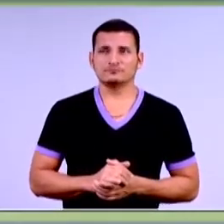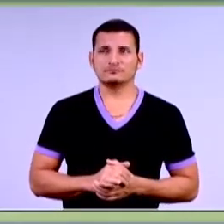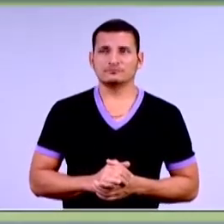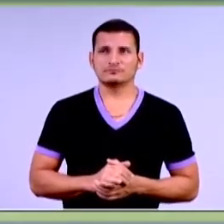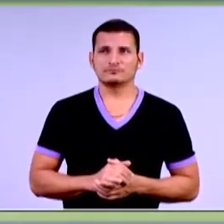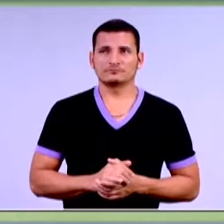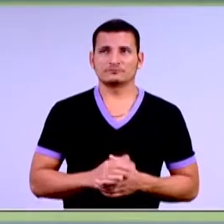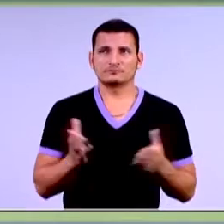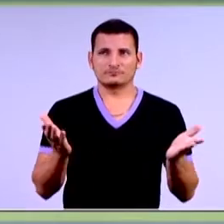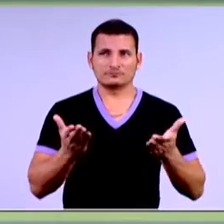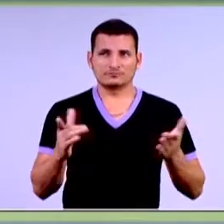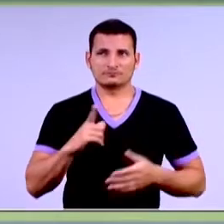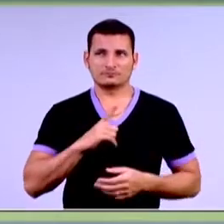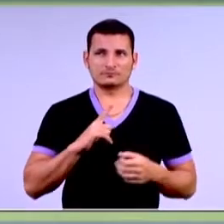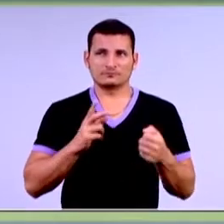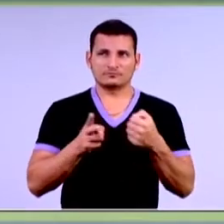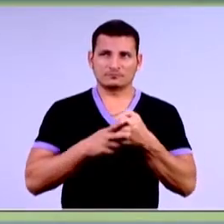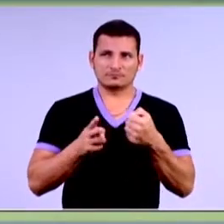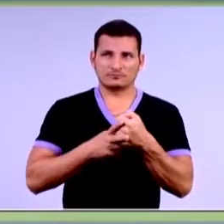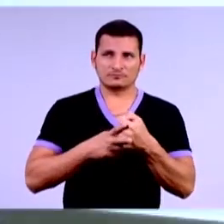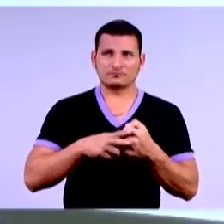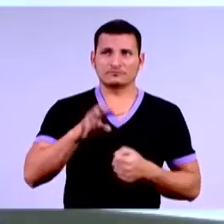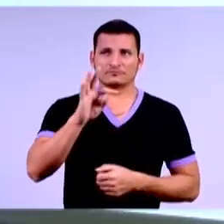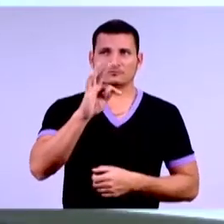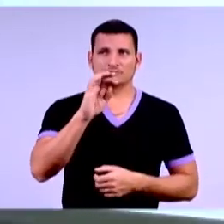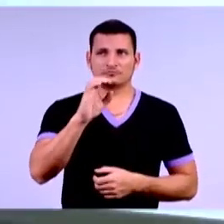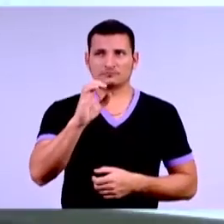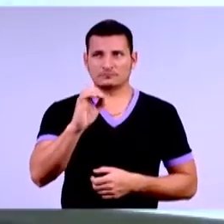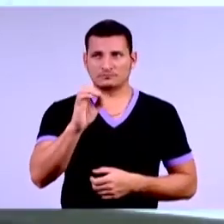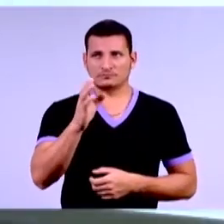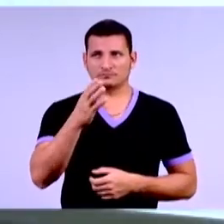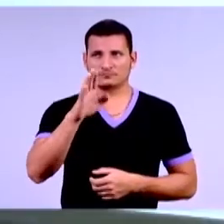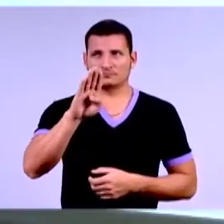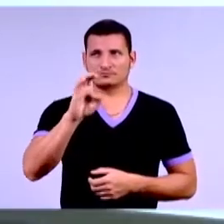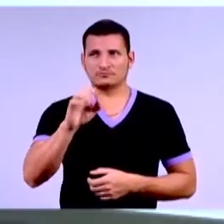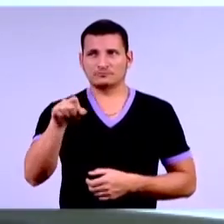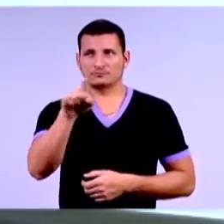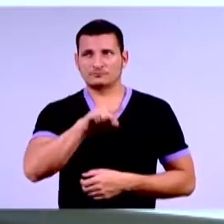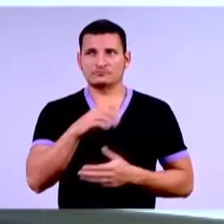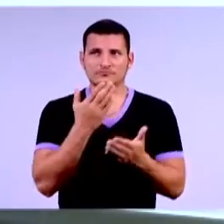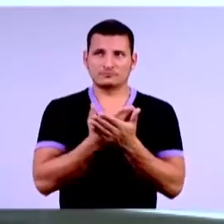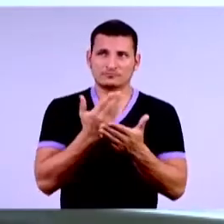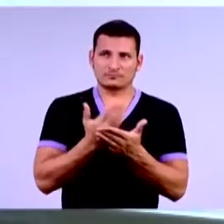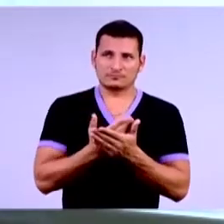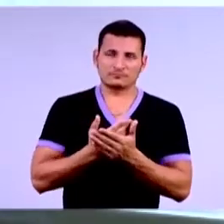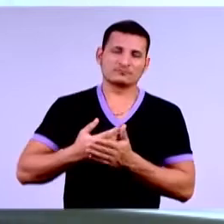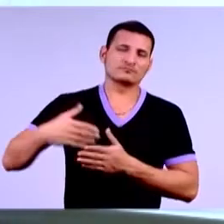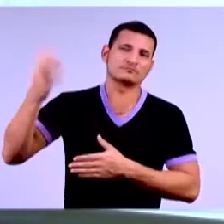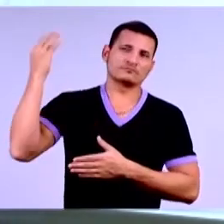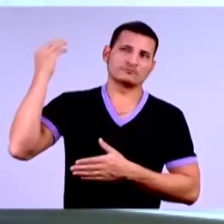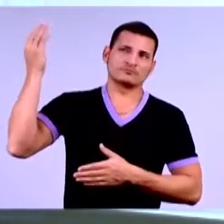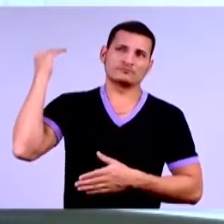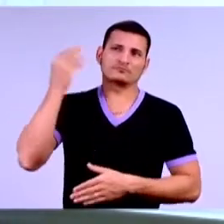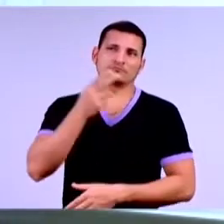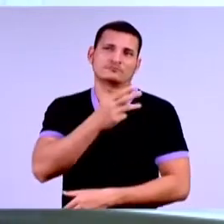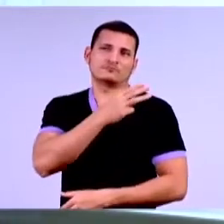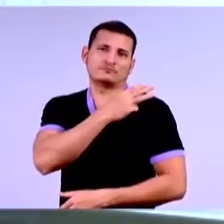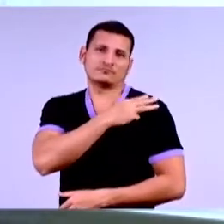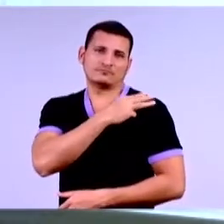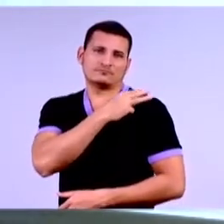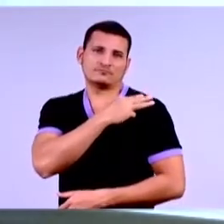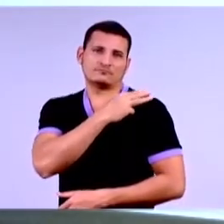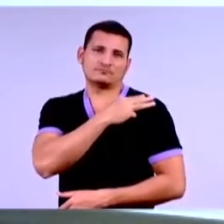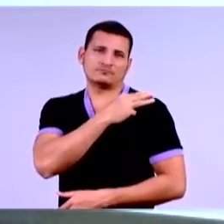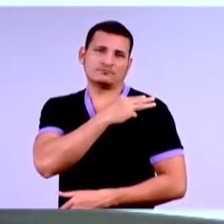um verbo to be esse certo to be vocês estudam desde que em sabão no fundamental 2